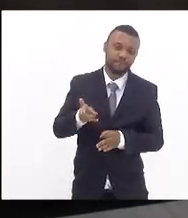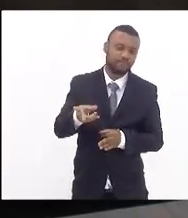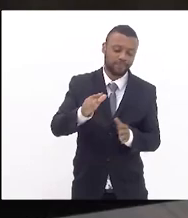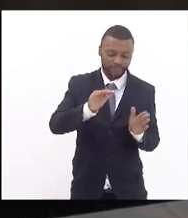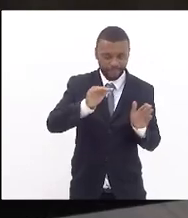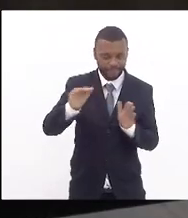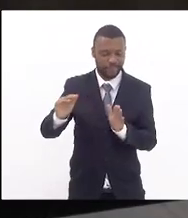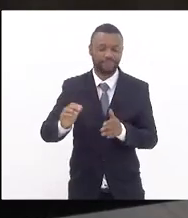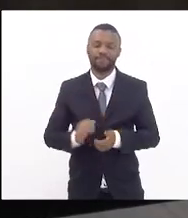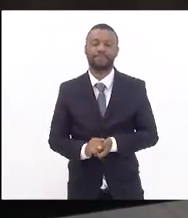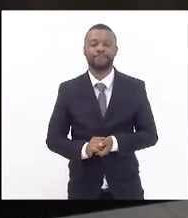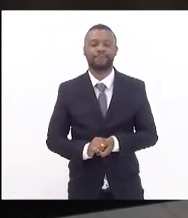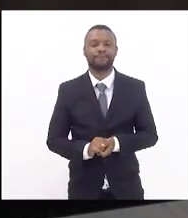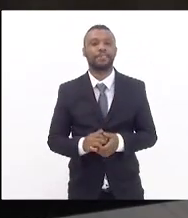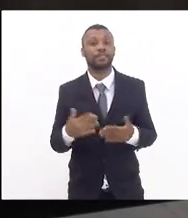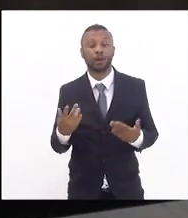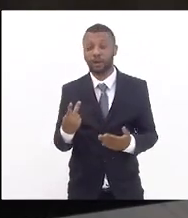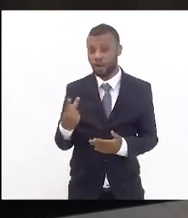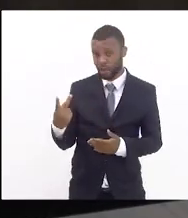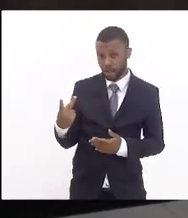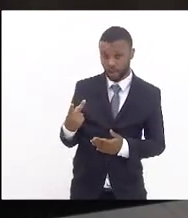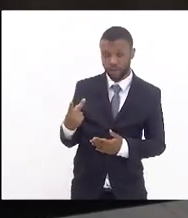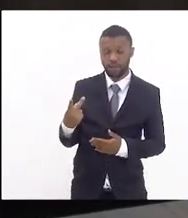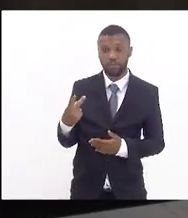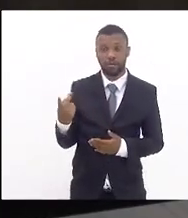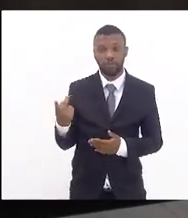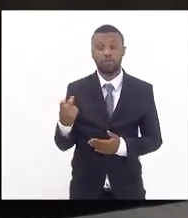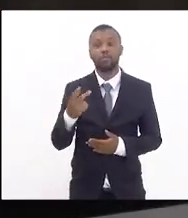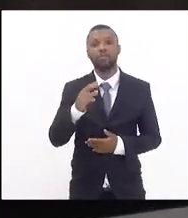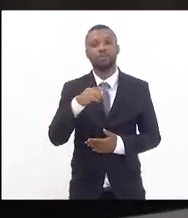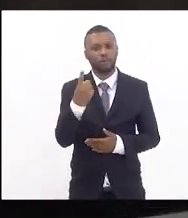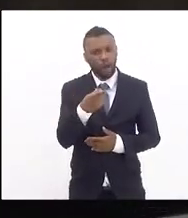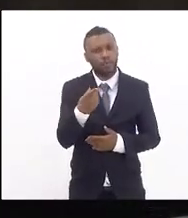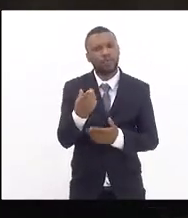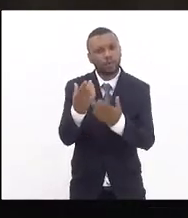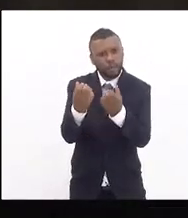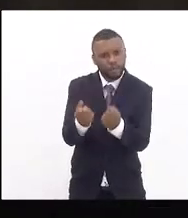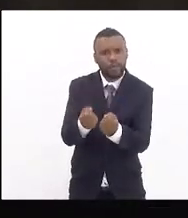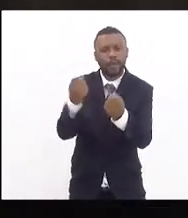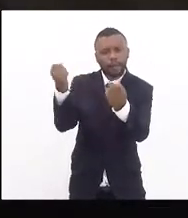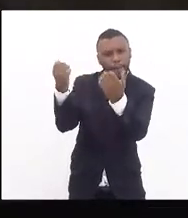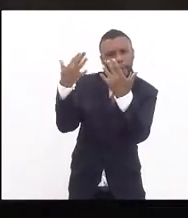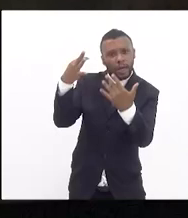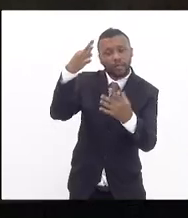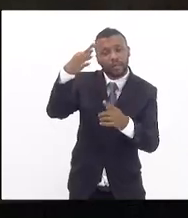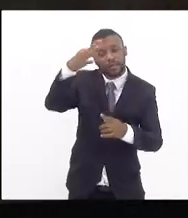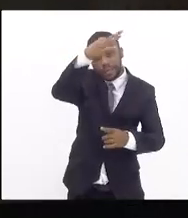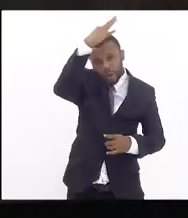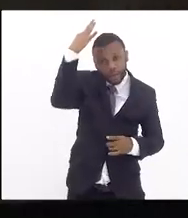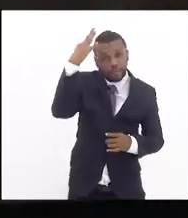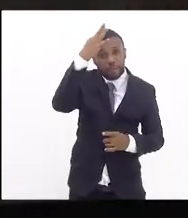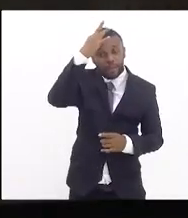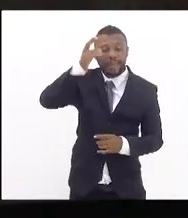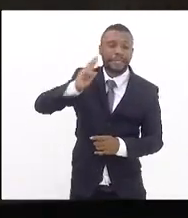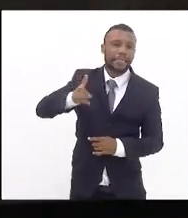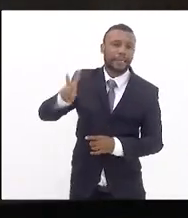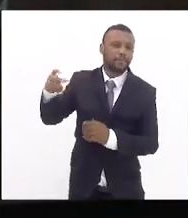Agora, eu e a deputada Marta Rocha não abrimos mão da nossa bênção de Nossa Senhora, né, deputada Marta? Que Nossa Senhora nos abençoe